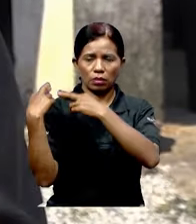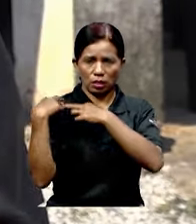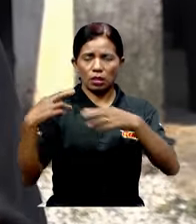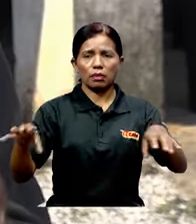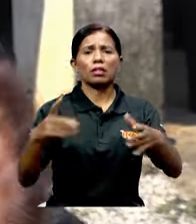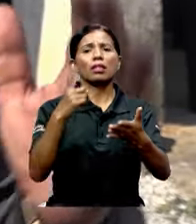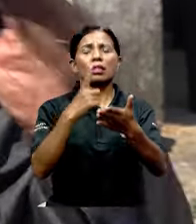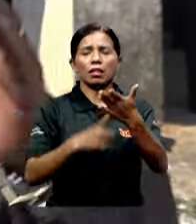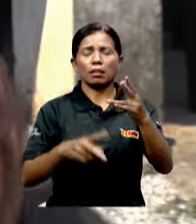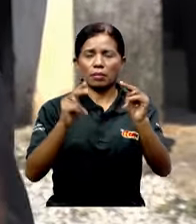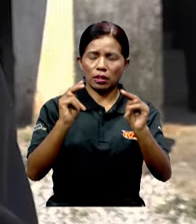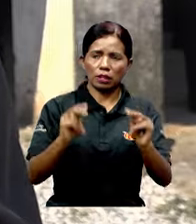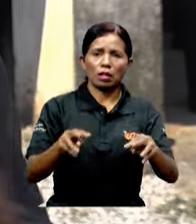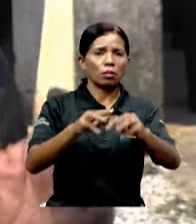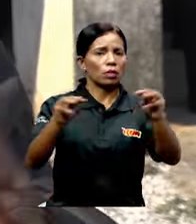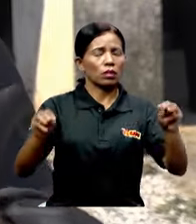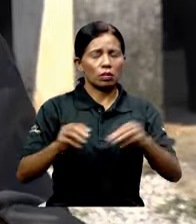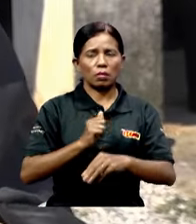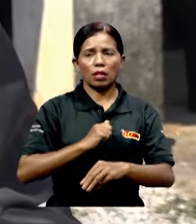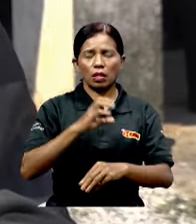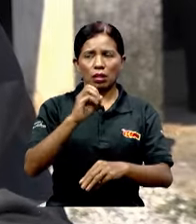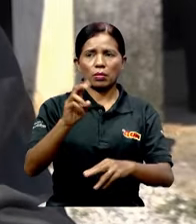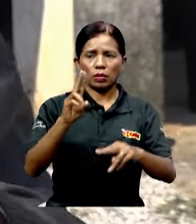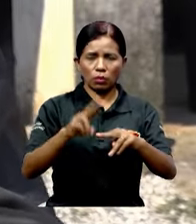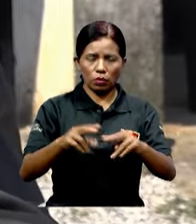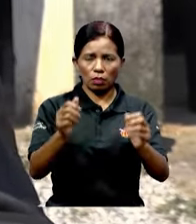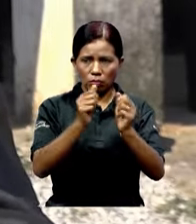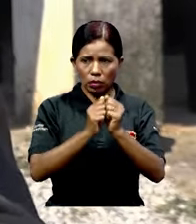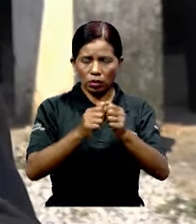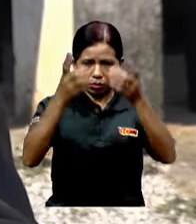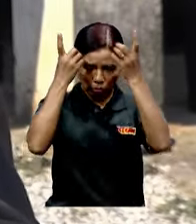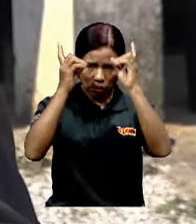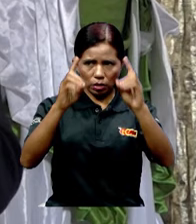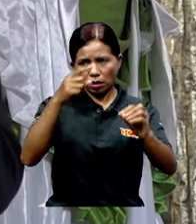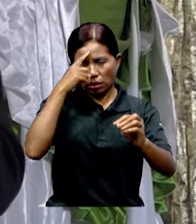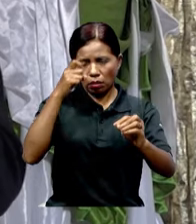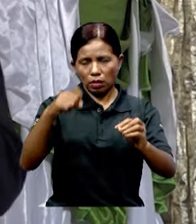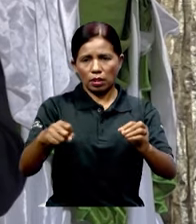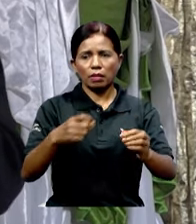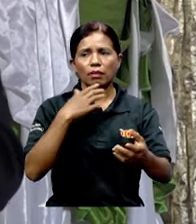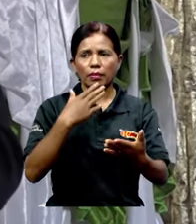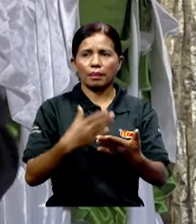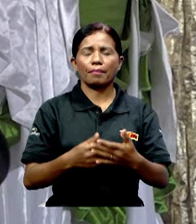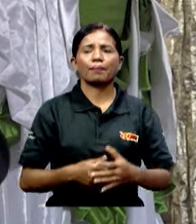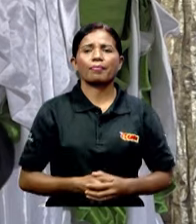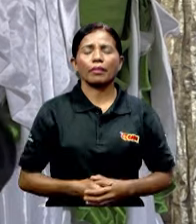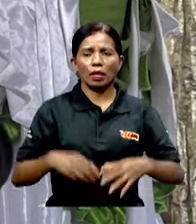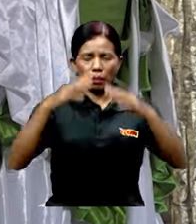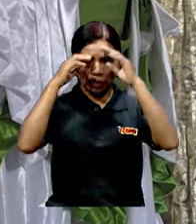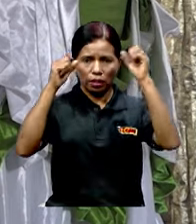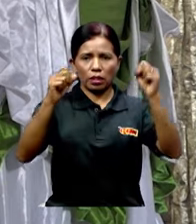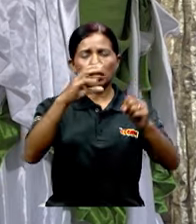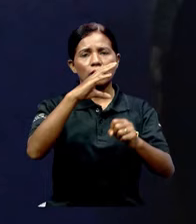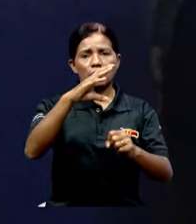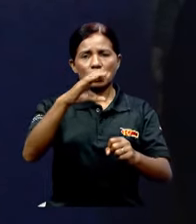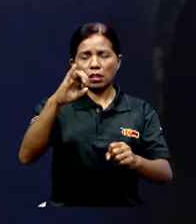de ma necessidade ba munisipi ya inaru ami tur hamutu para disiri tamba buat ne kolektif. Iha bibang nemos, presidente se seitel